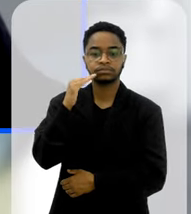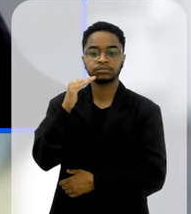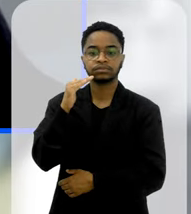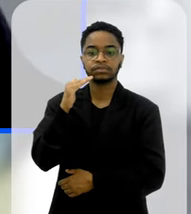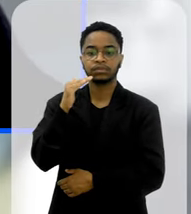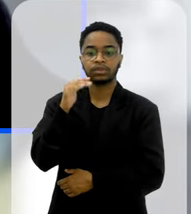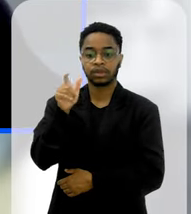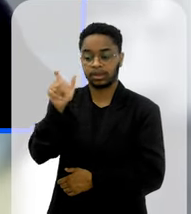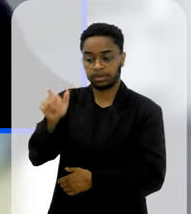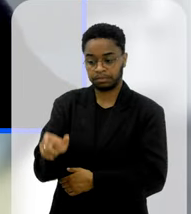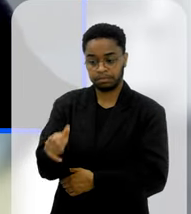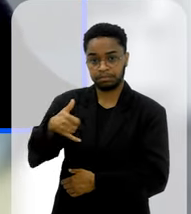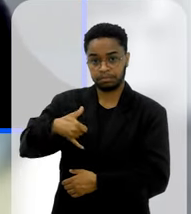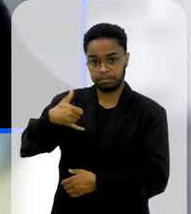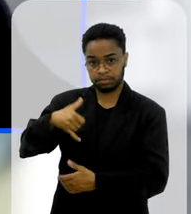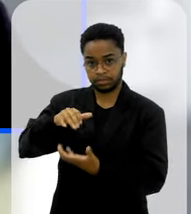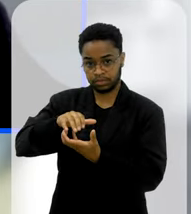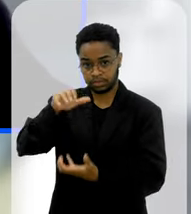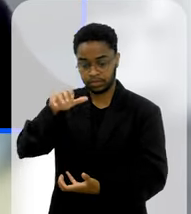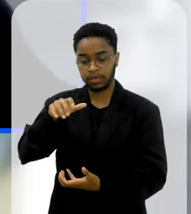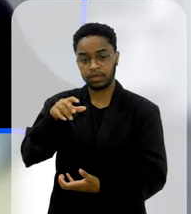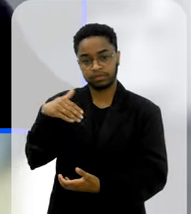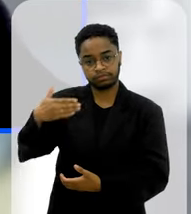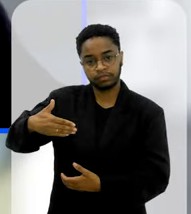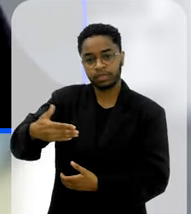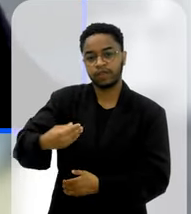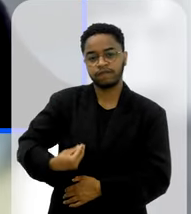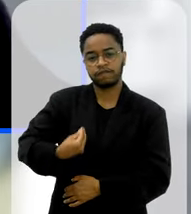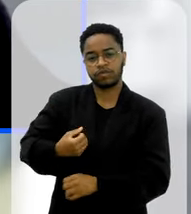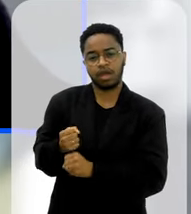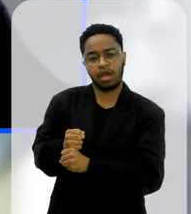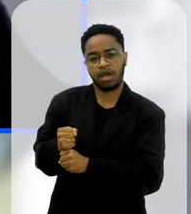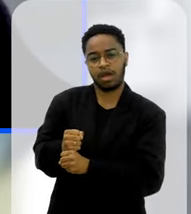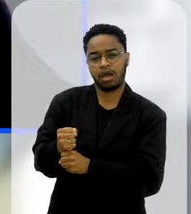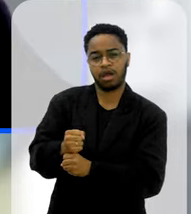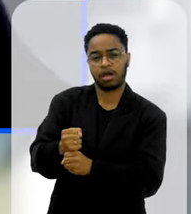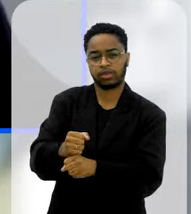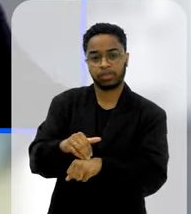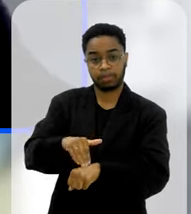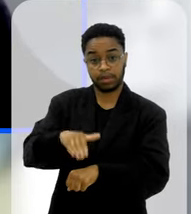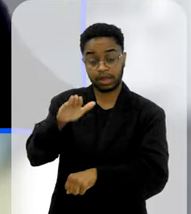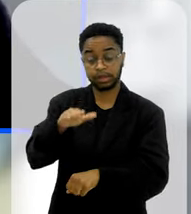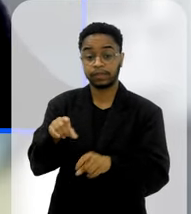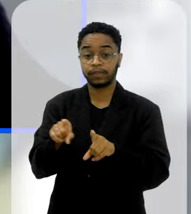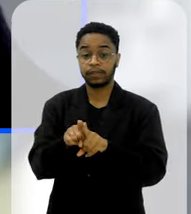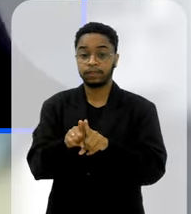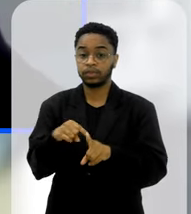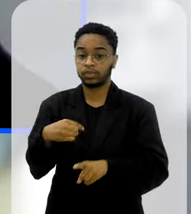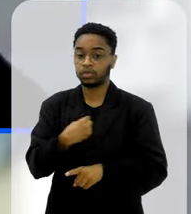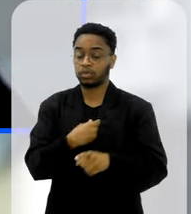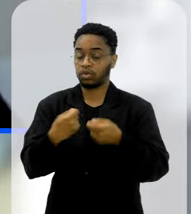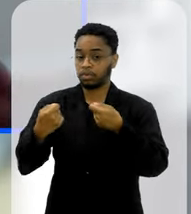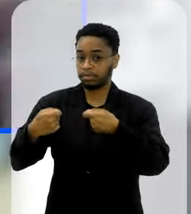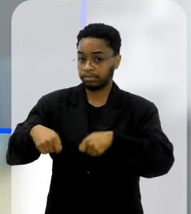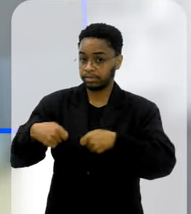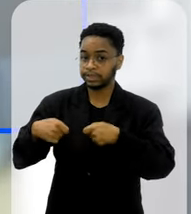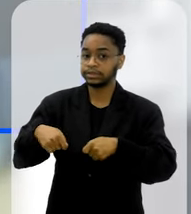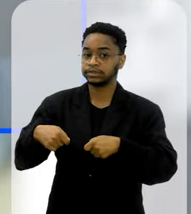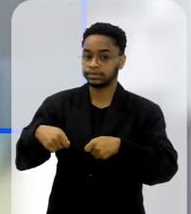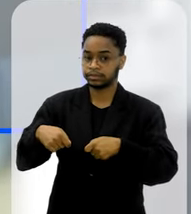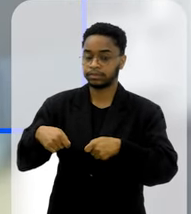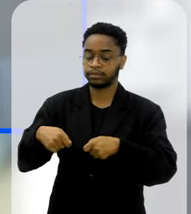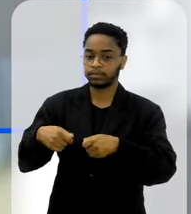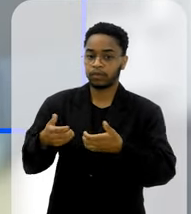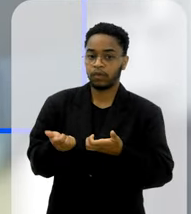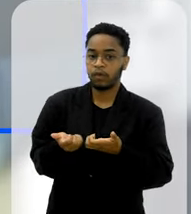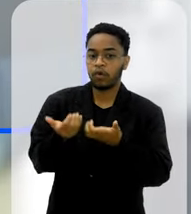preciso compreender que esse idoso vai viver ainda muitos anos a mais, muitas décadas até, e nós